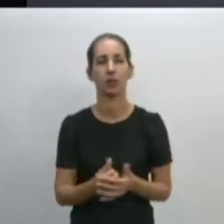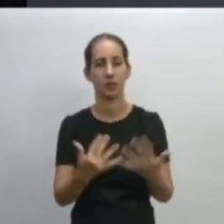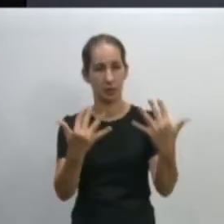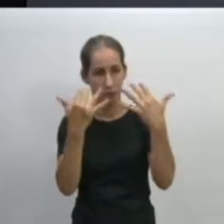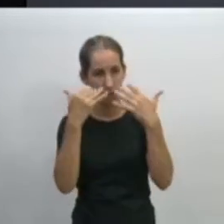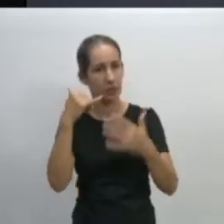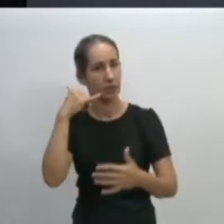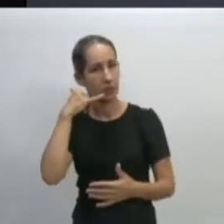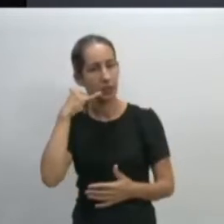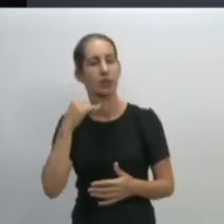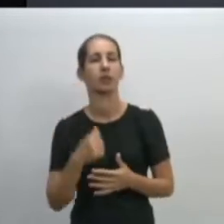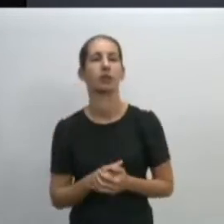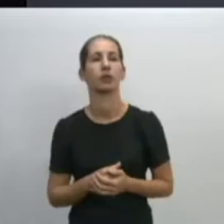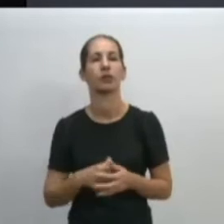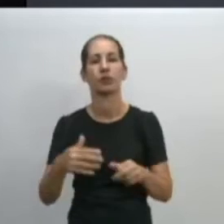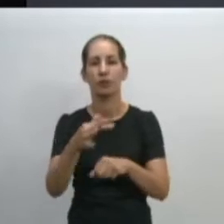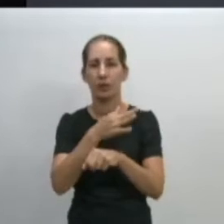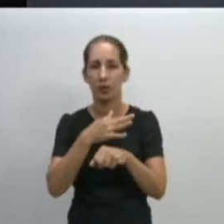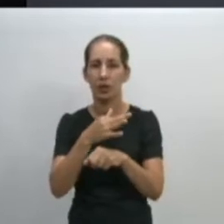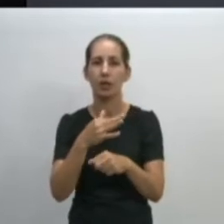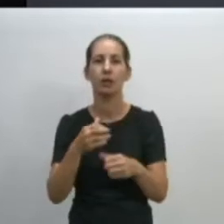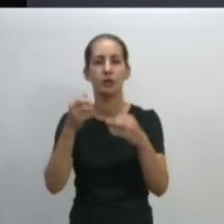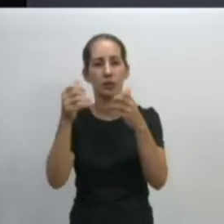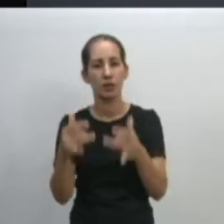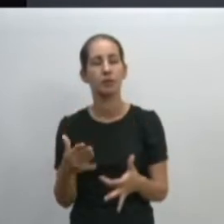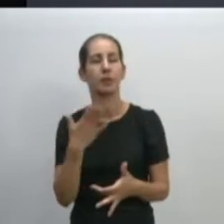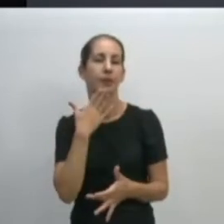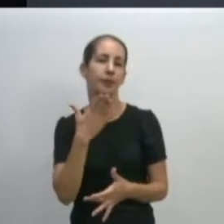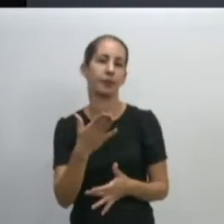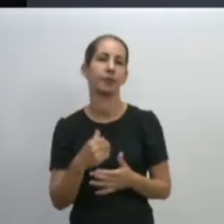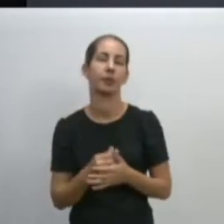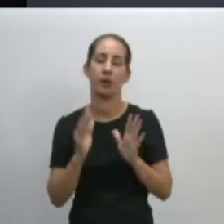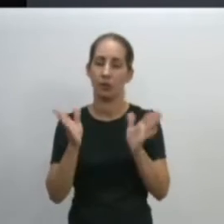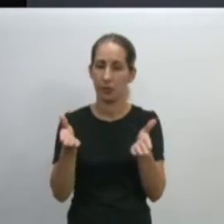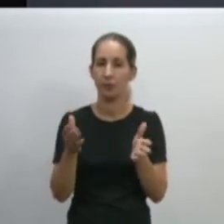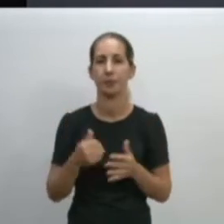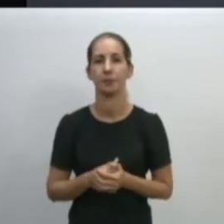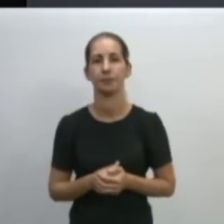em me ligar no feriado para pedir esclarecimentos.